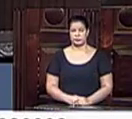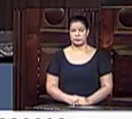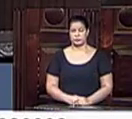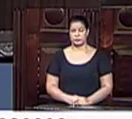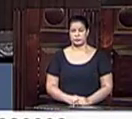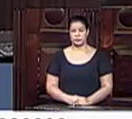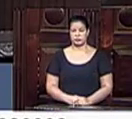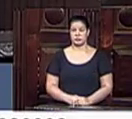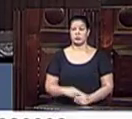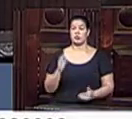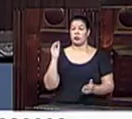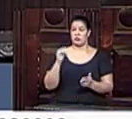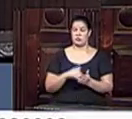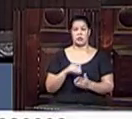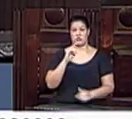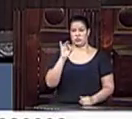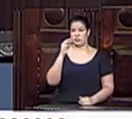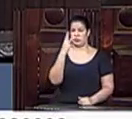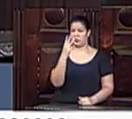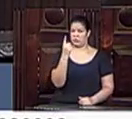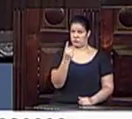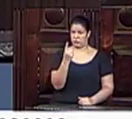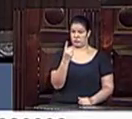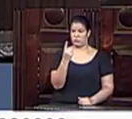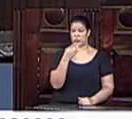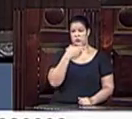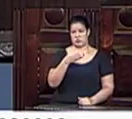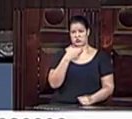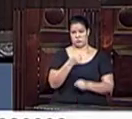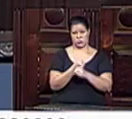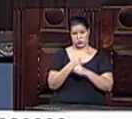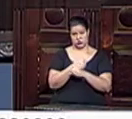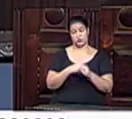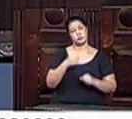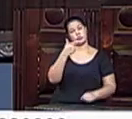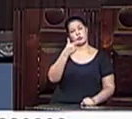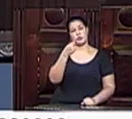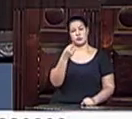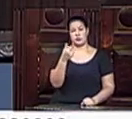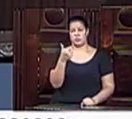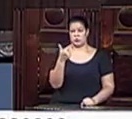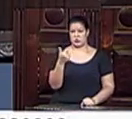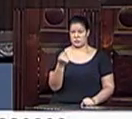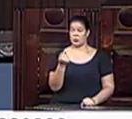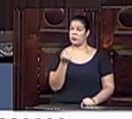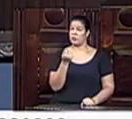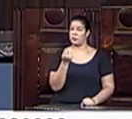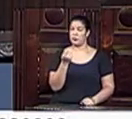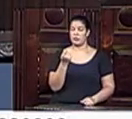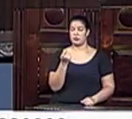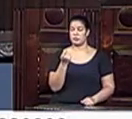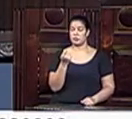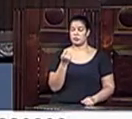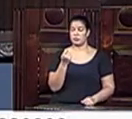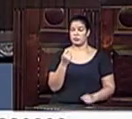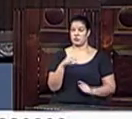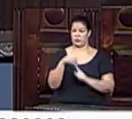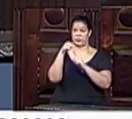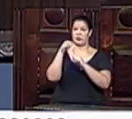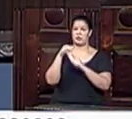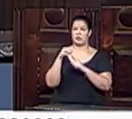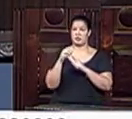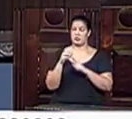Até 31 de dezembro de 2017, o preço de referência a